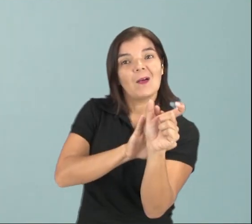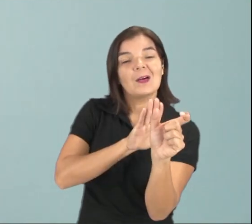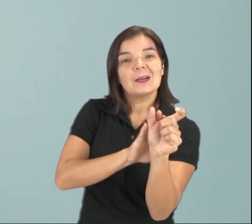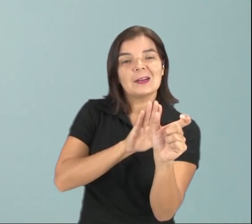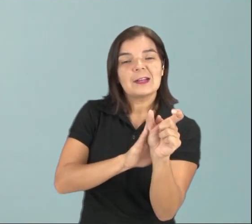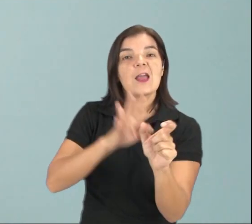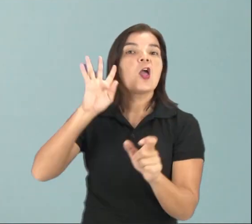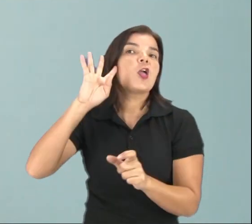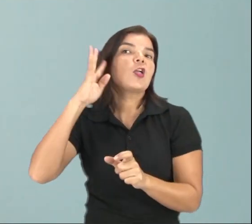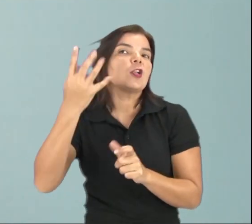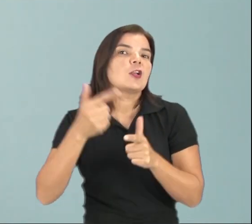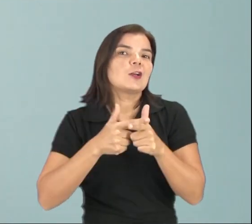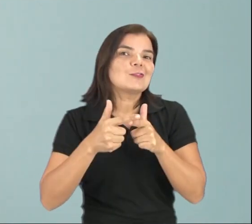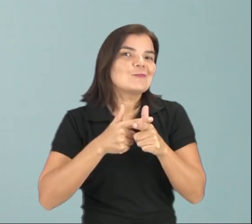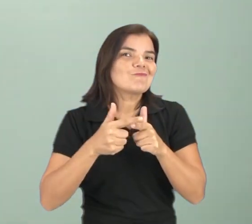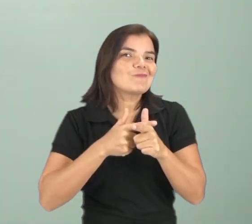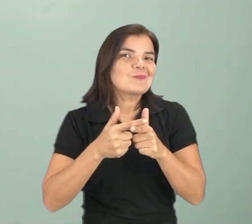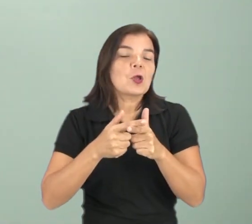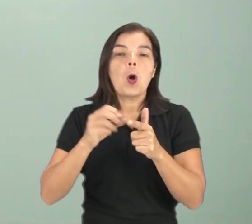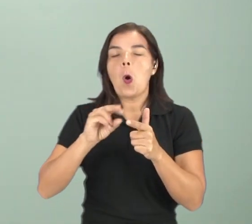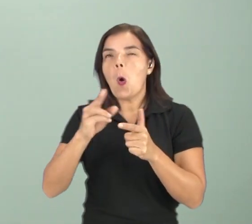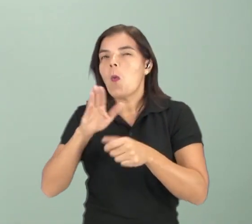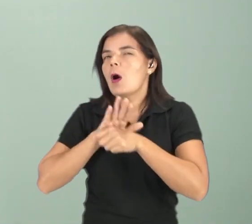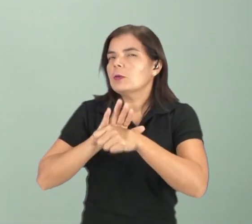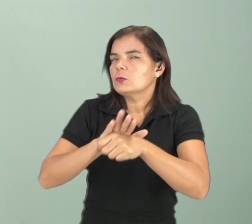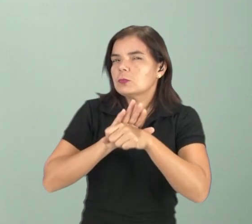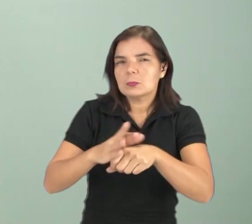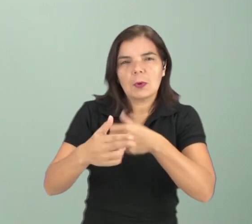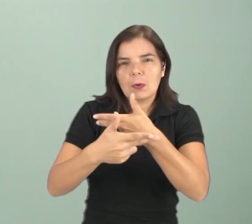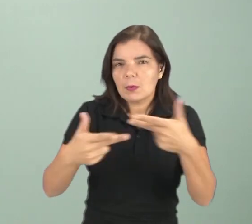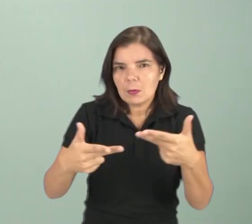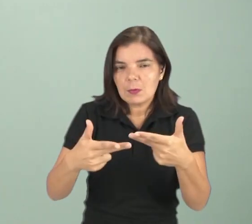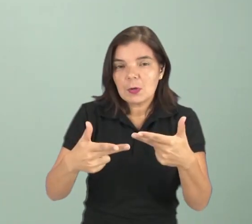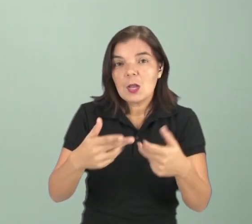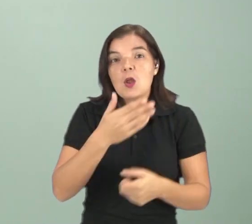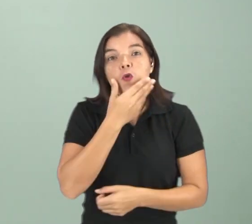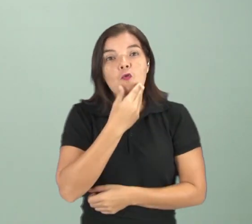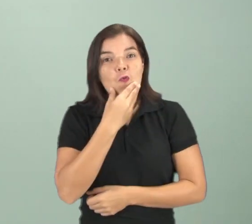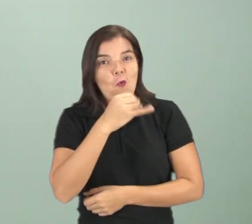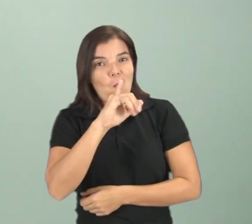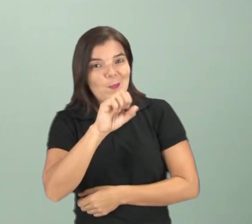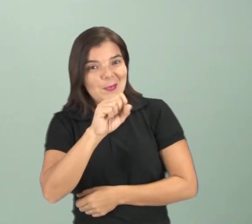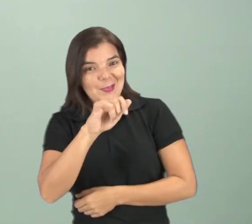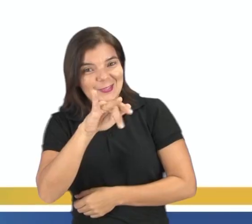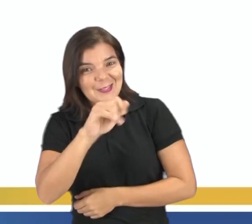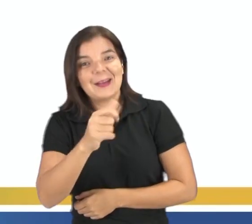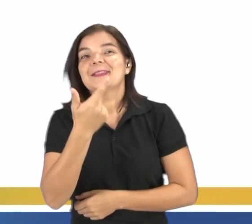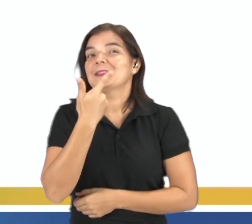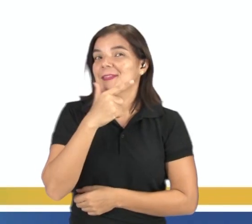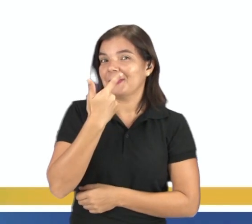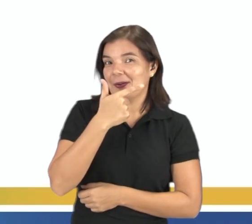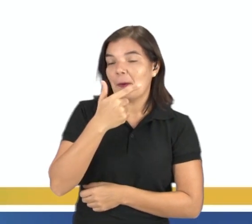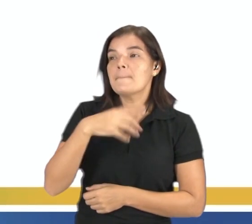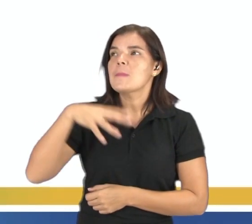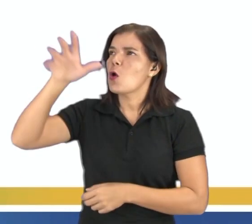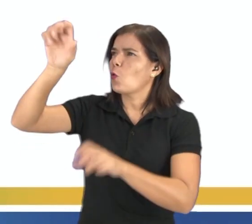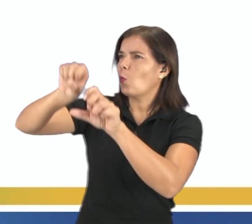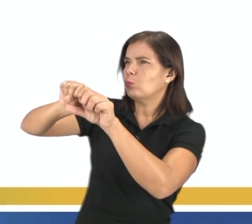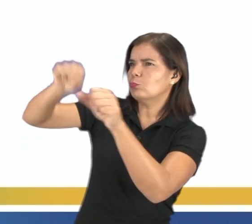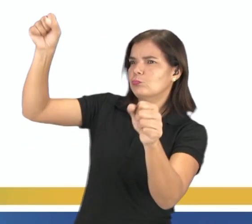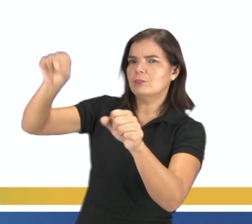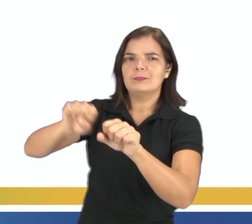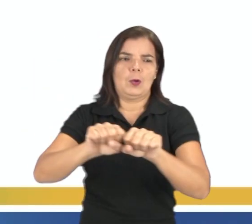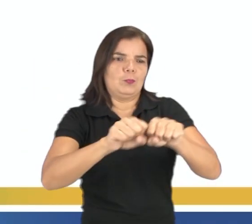seja, resolver o problema, ajudar com alguma coisa, e o Isaías, muito engraçado, pegou um galho